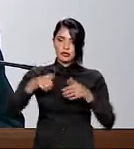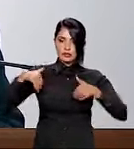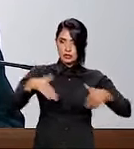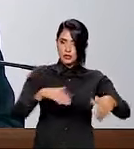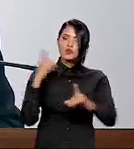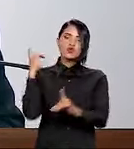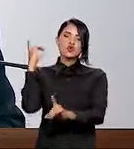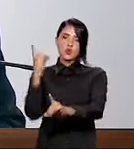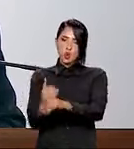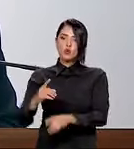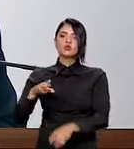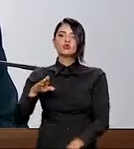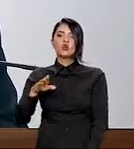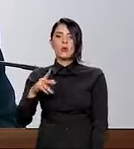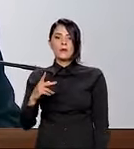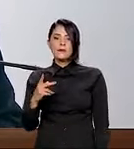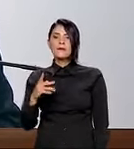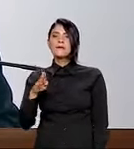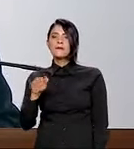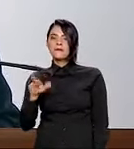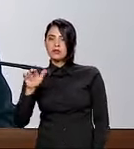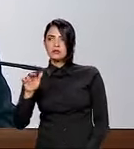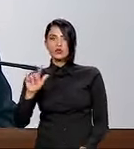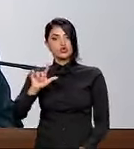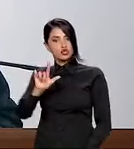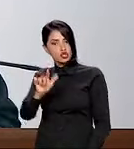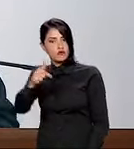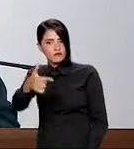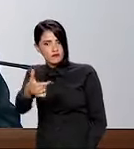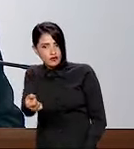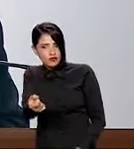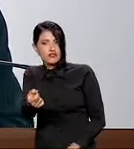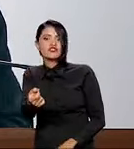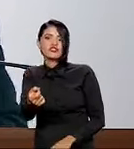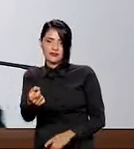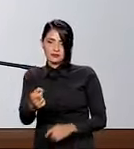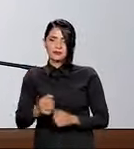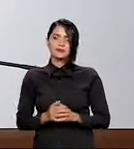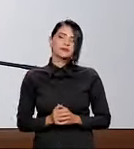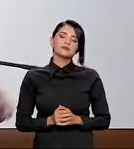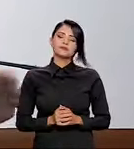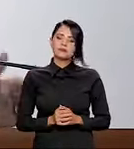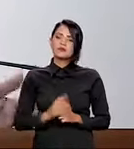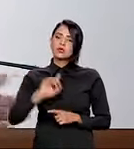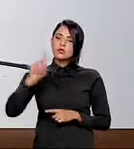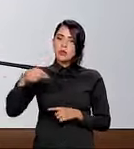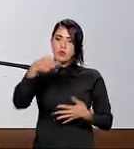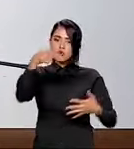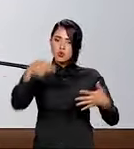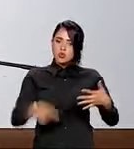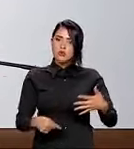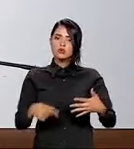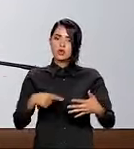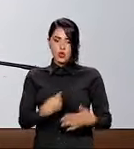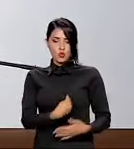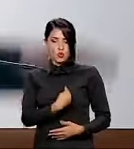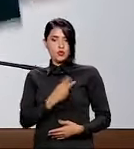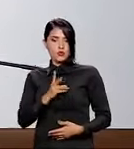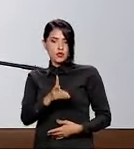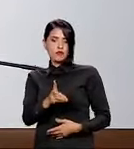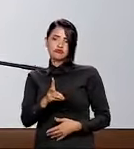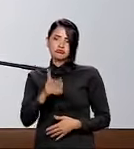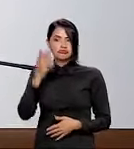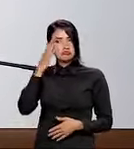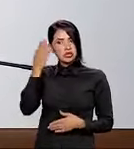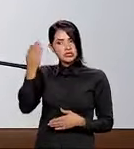o encontro dos BRICS, do G20, os BRICS da África do Sul. E se depois de tudo isso eu estiver vivo, aí